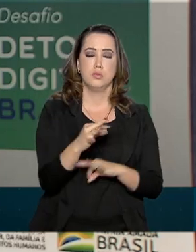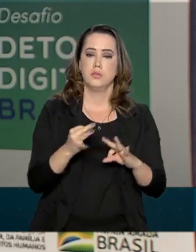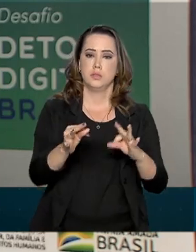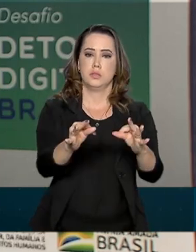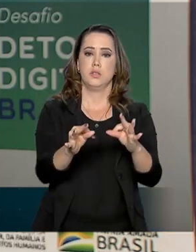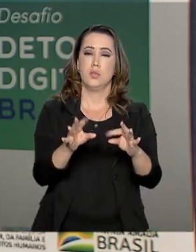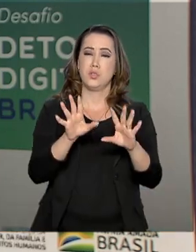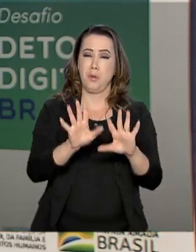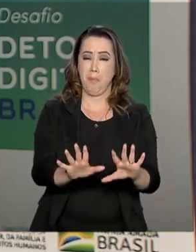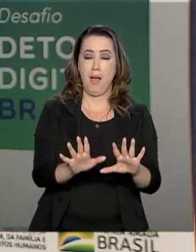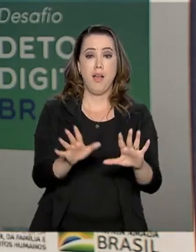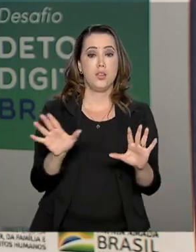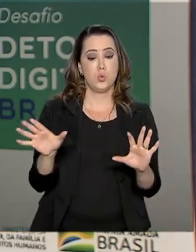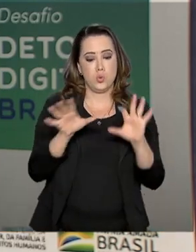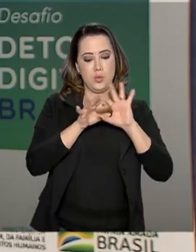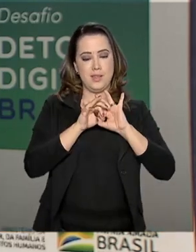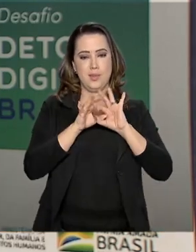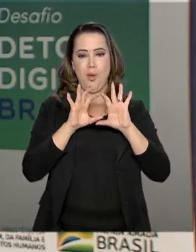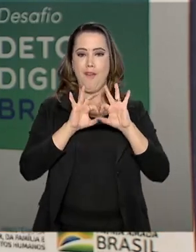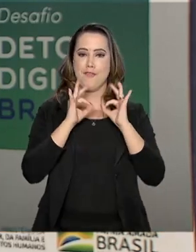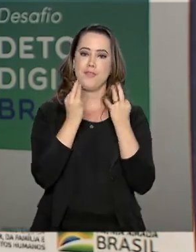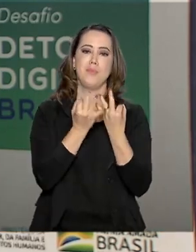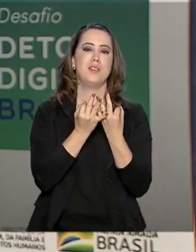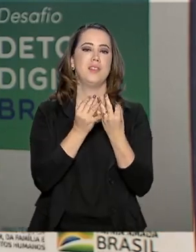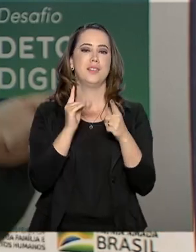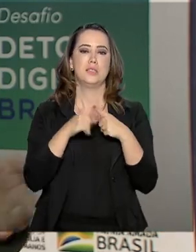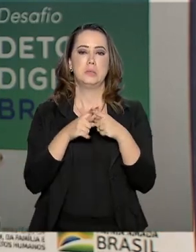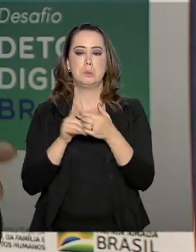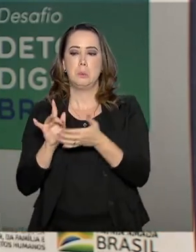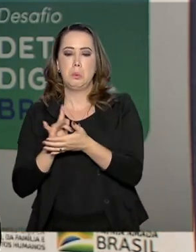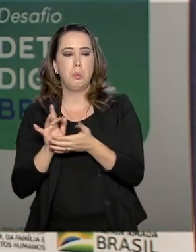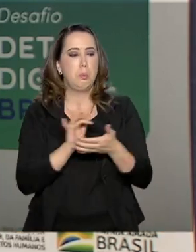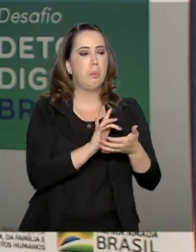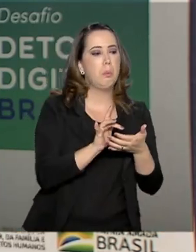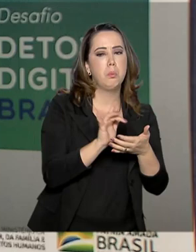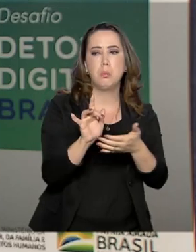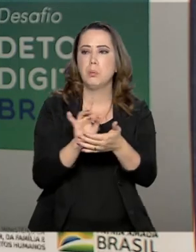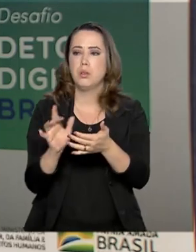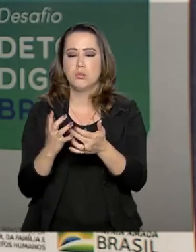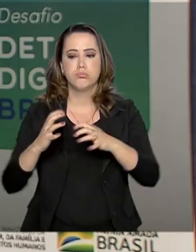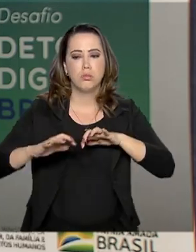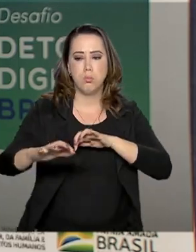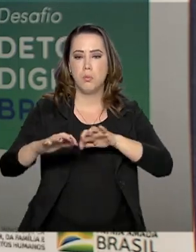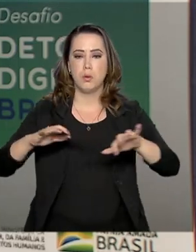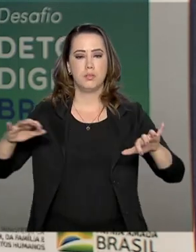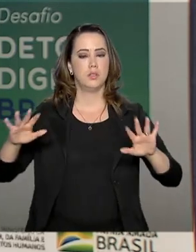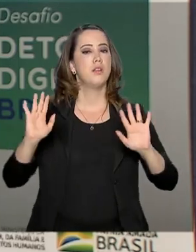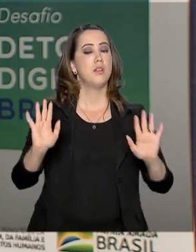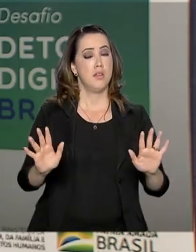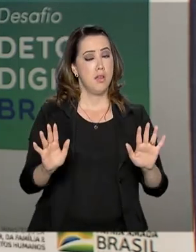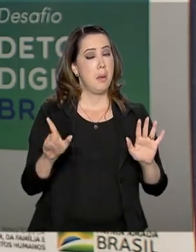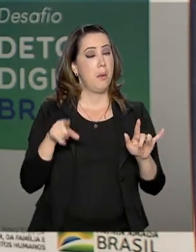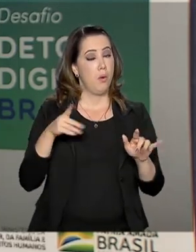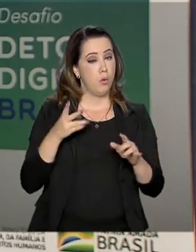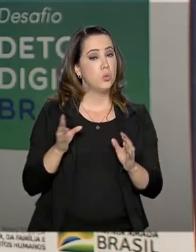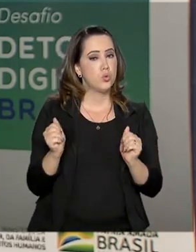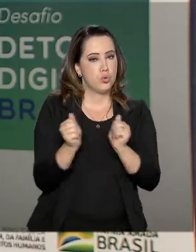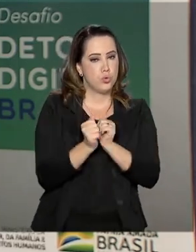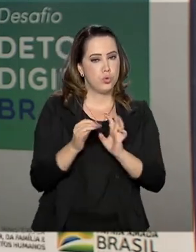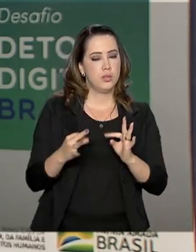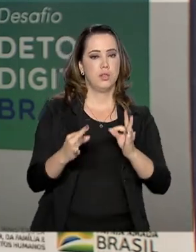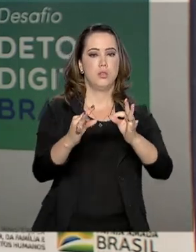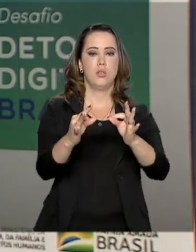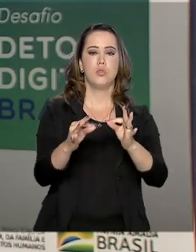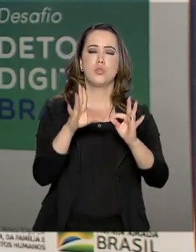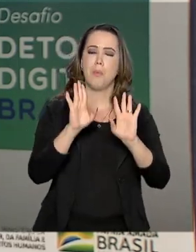afastamento familiar. A intenção do programa não é entrar na contramão do desenvolvimento tecnológico, mas sim usá-lo